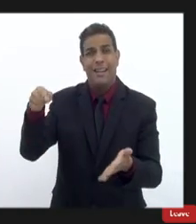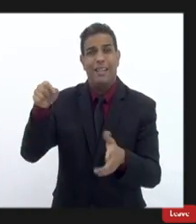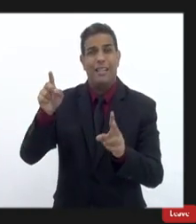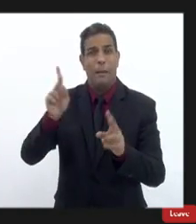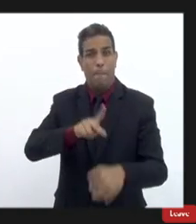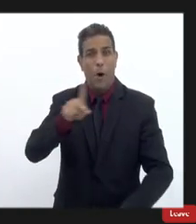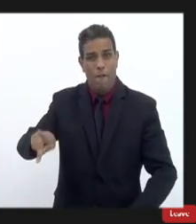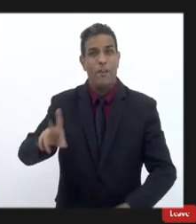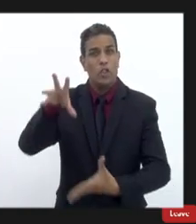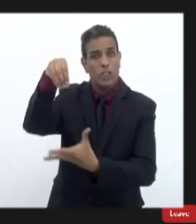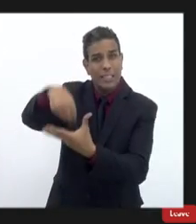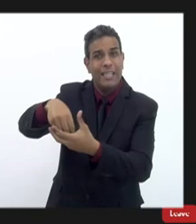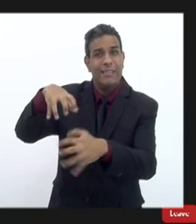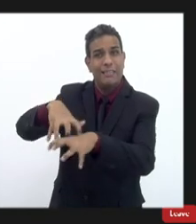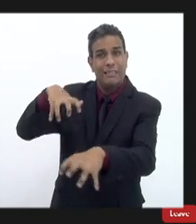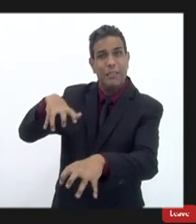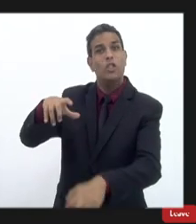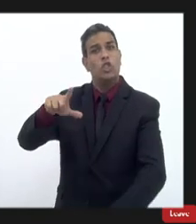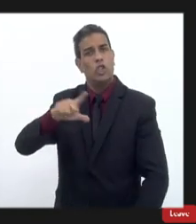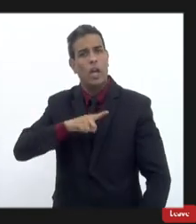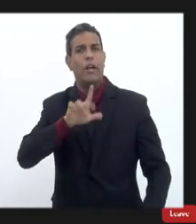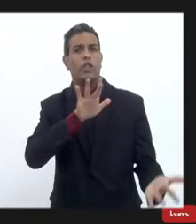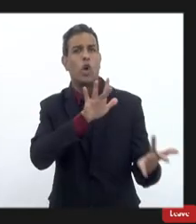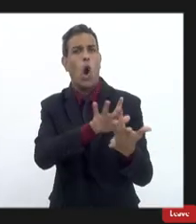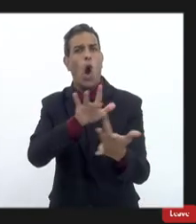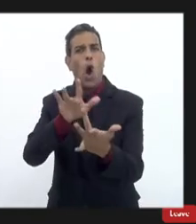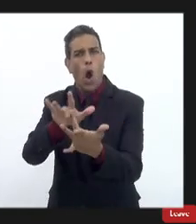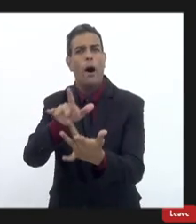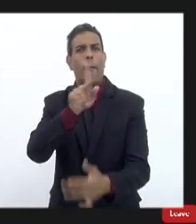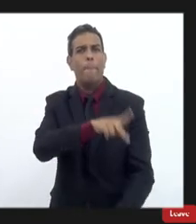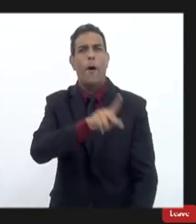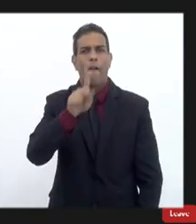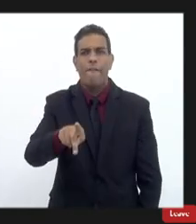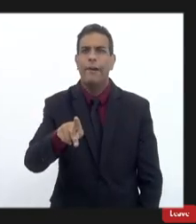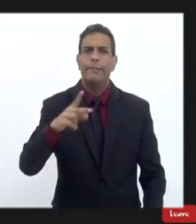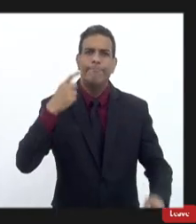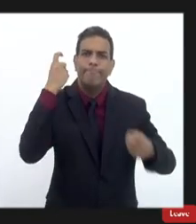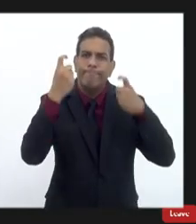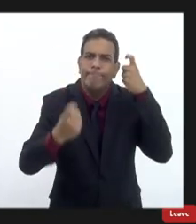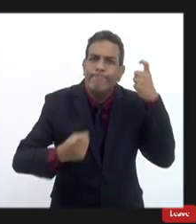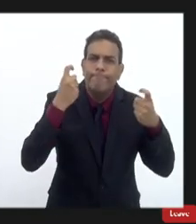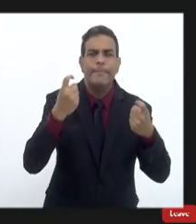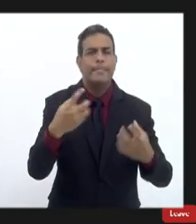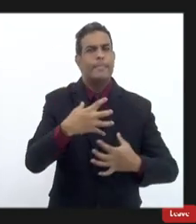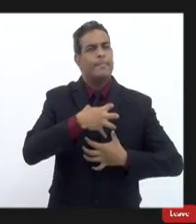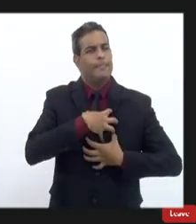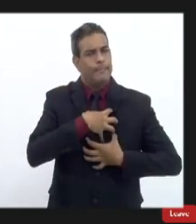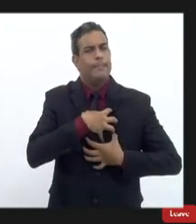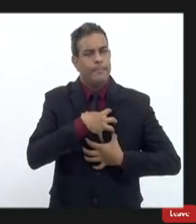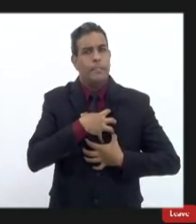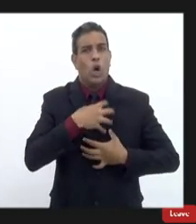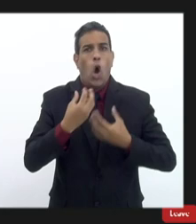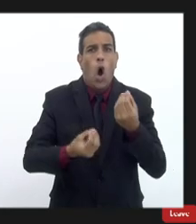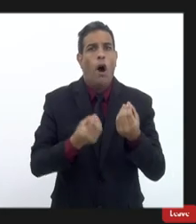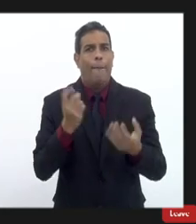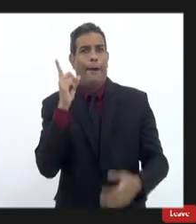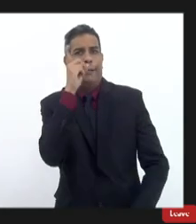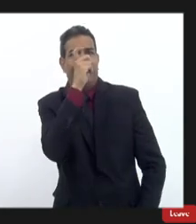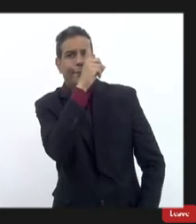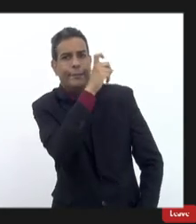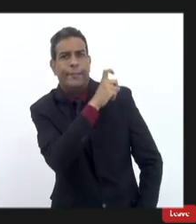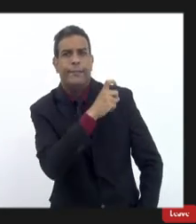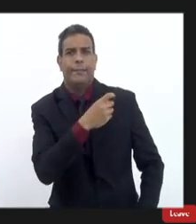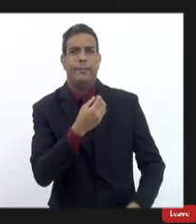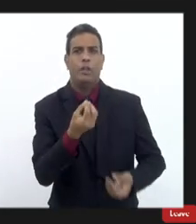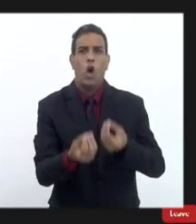aqui no sindicato diversos professores com essa preocupação, porque eles estão tendo dificuldade de